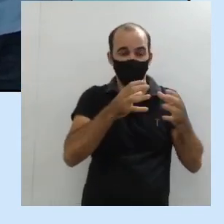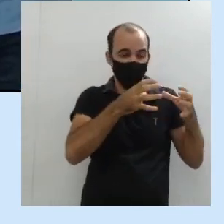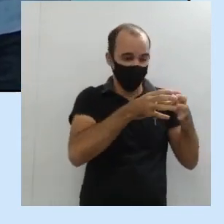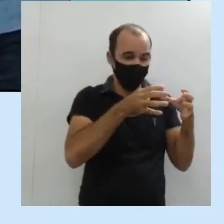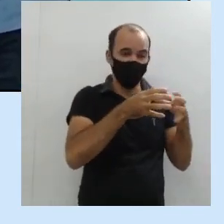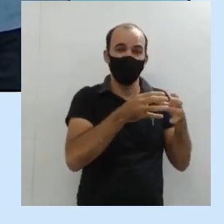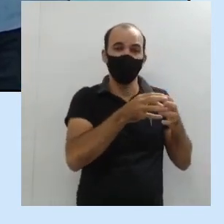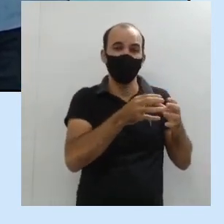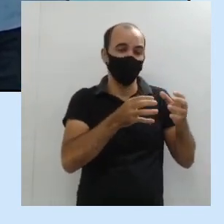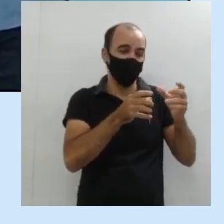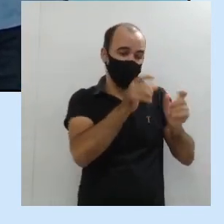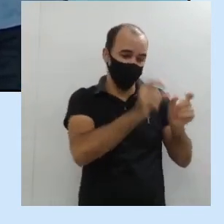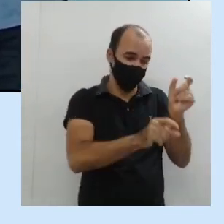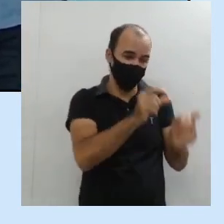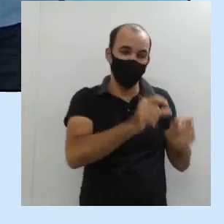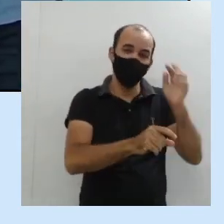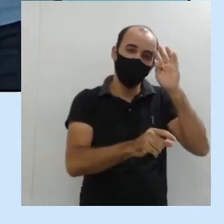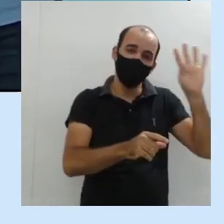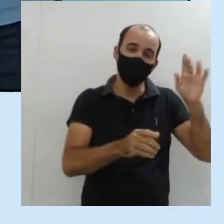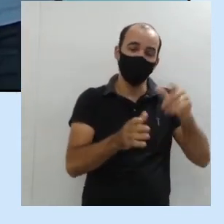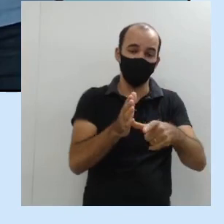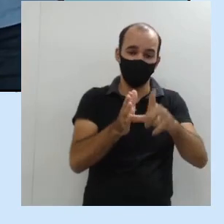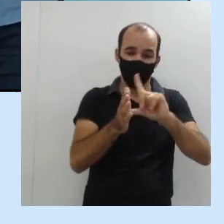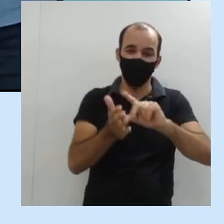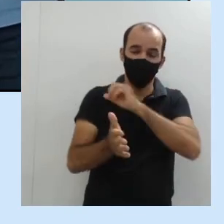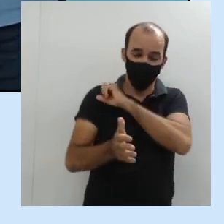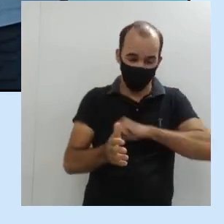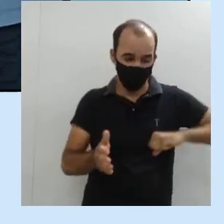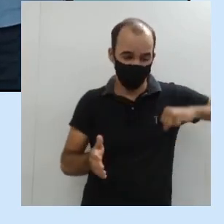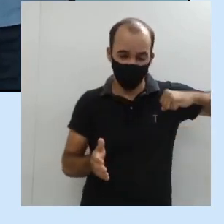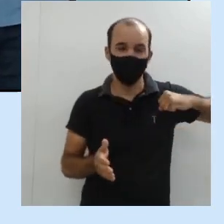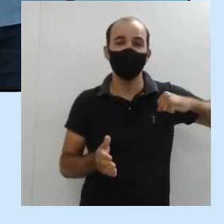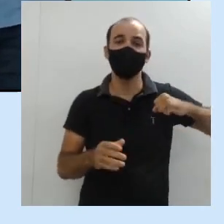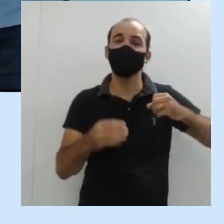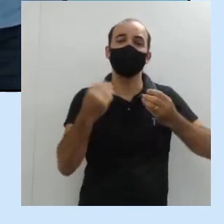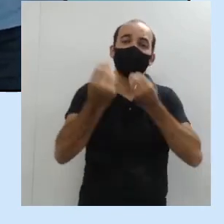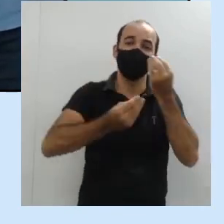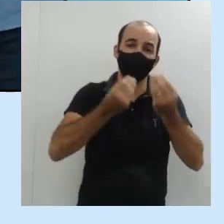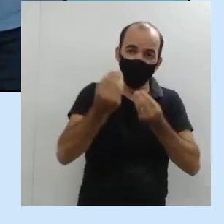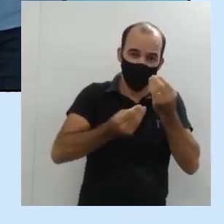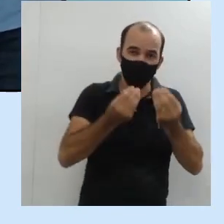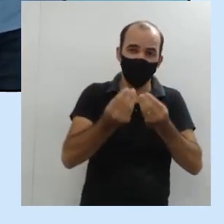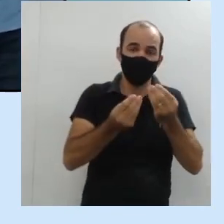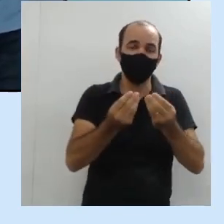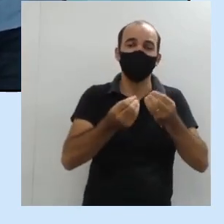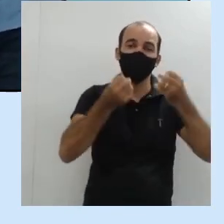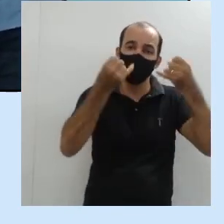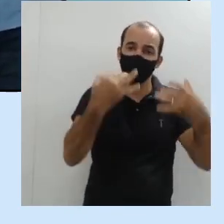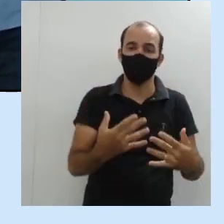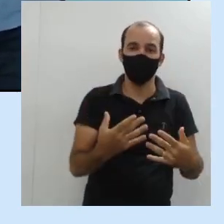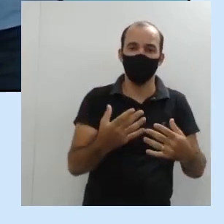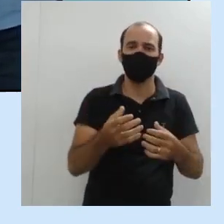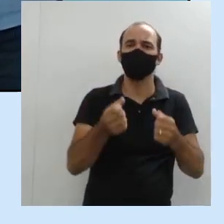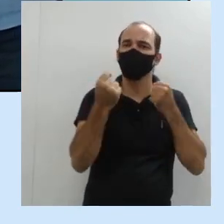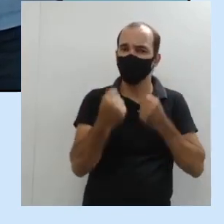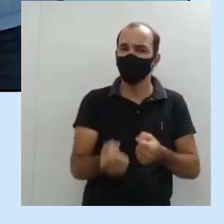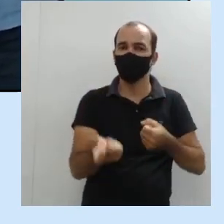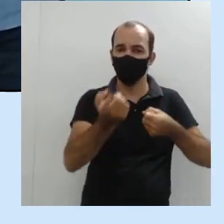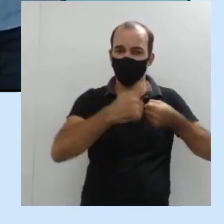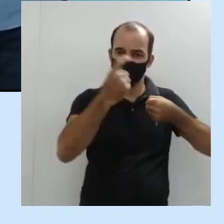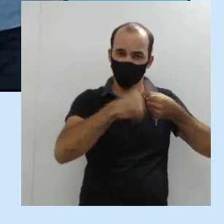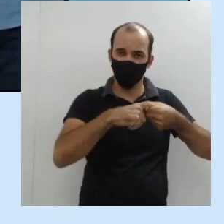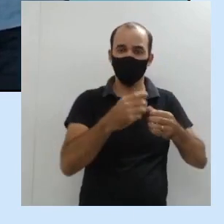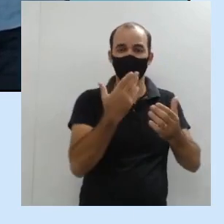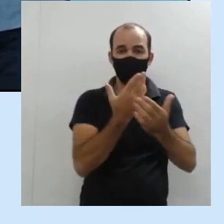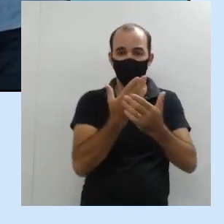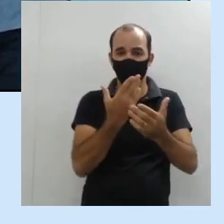início de todas as coisas, certo? Vocês vão ver isso na aula número 4, busca lá, dá uma olhadinha lá na aula número 4, vai falar sobre essa